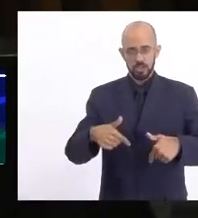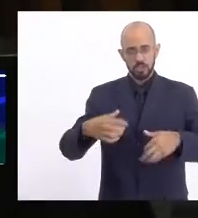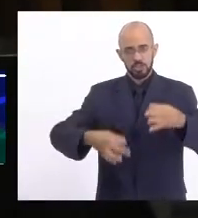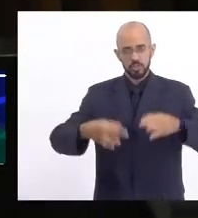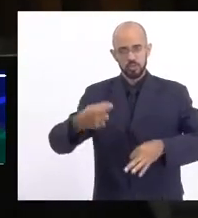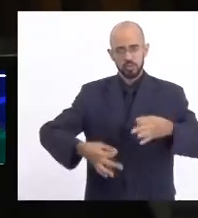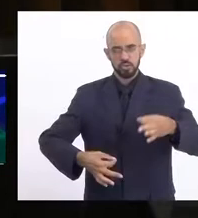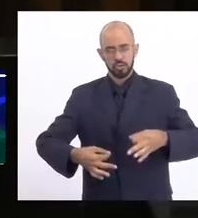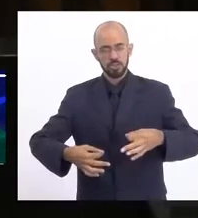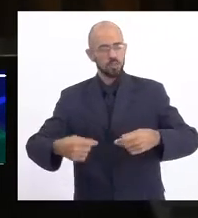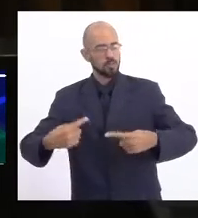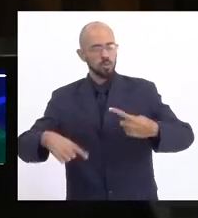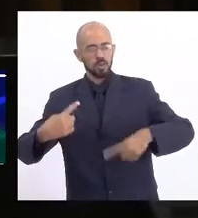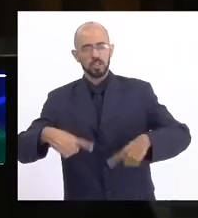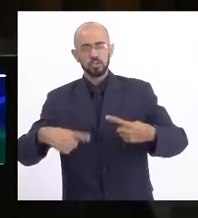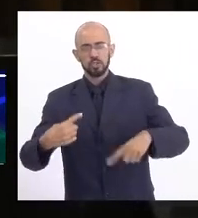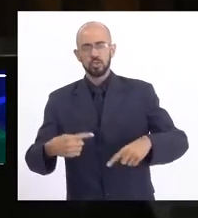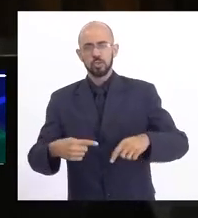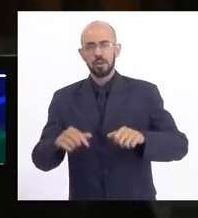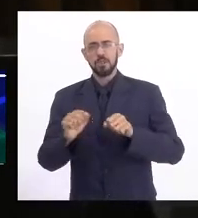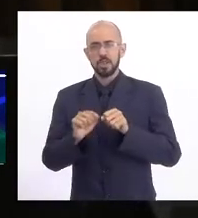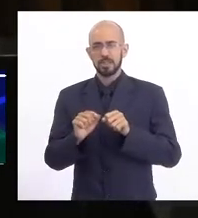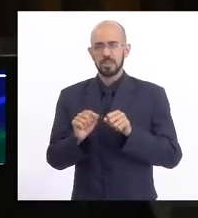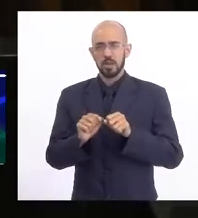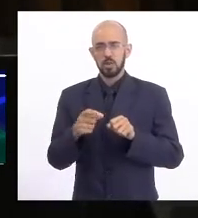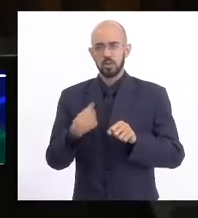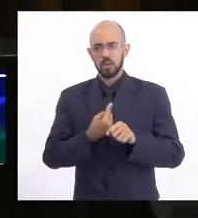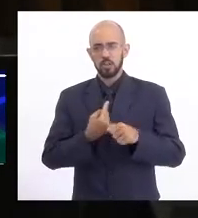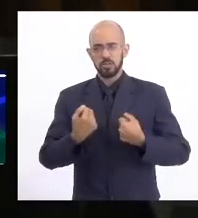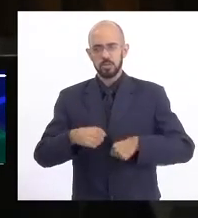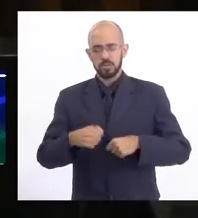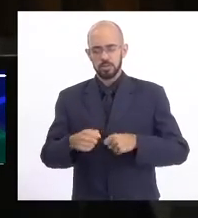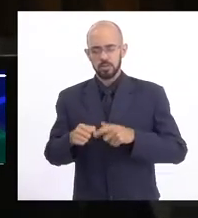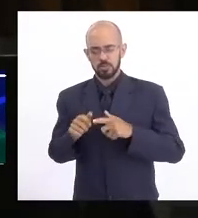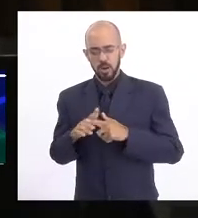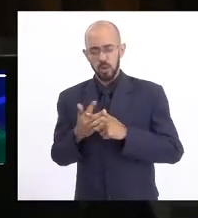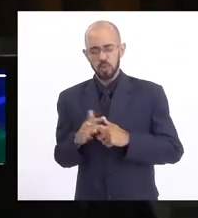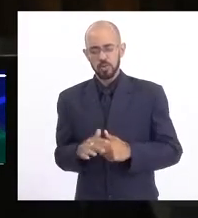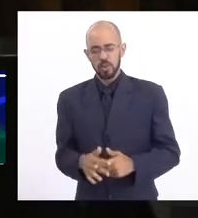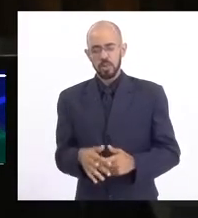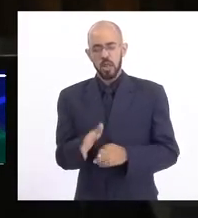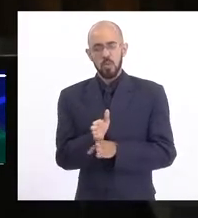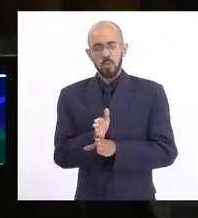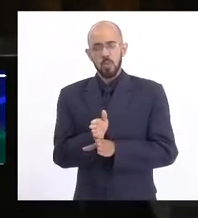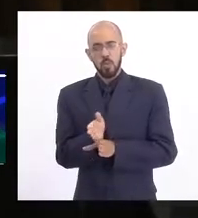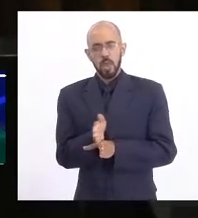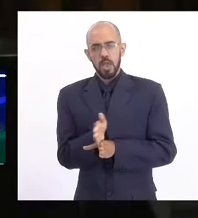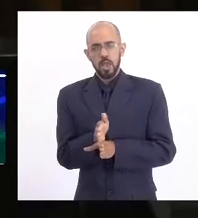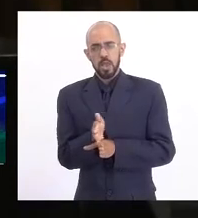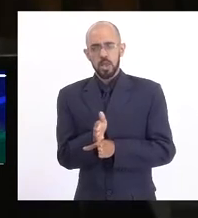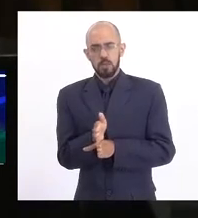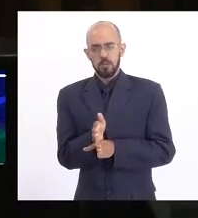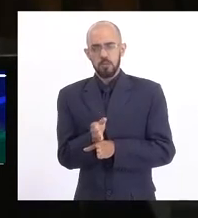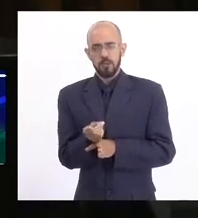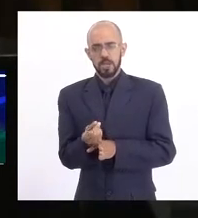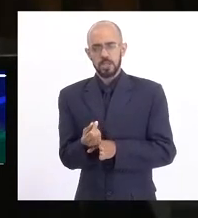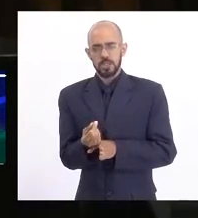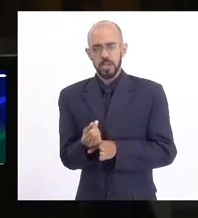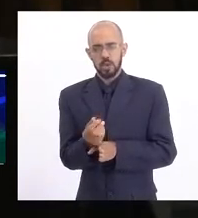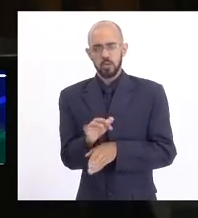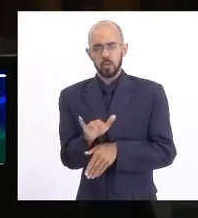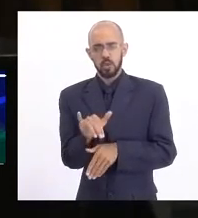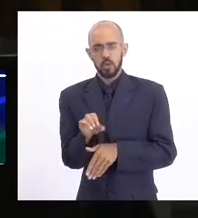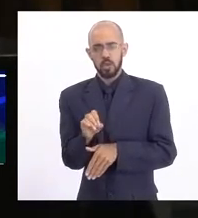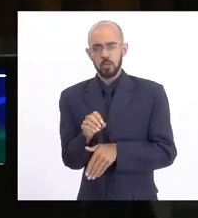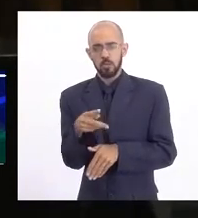politicamente, para fazer o que é necessário para recuperar o equilíbrio financeiro no Rio Previdência. Porque esse